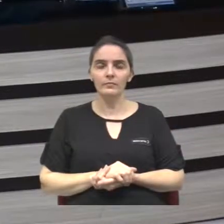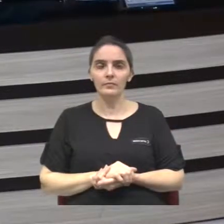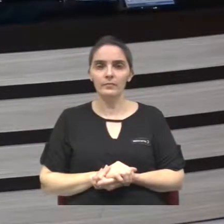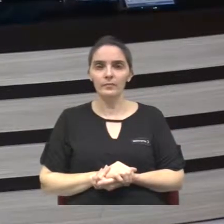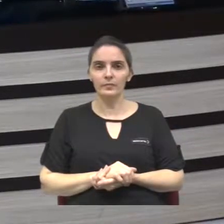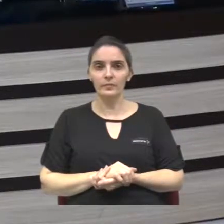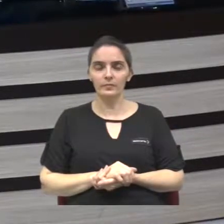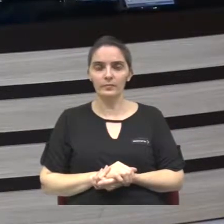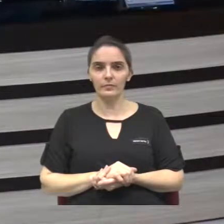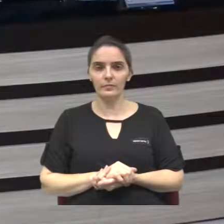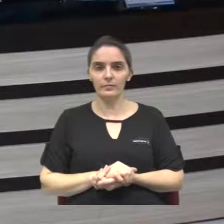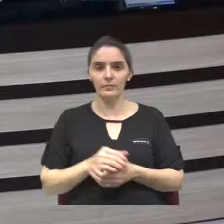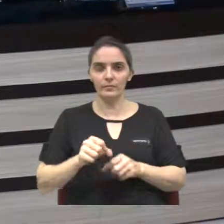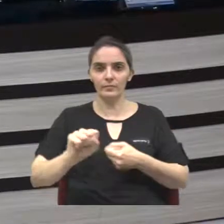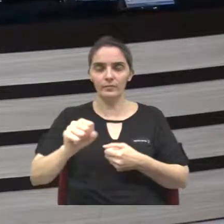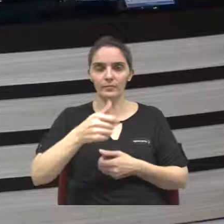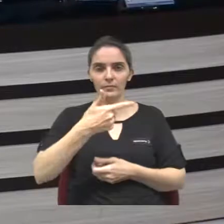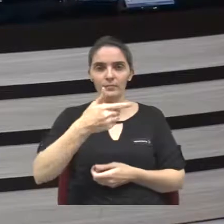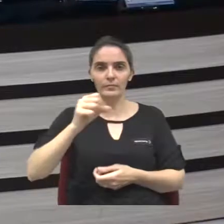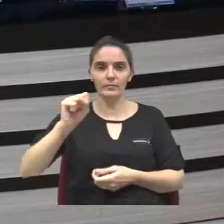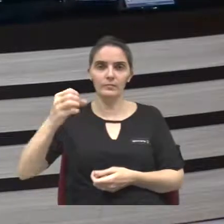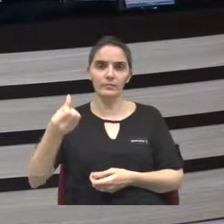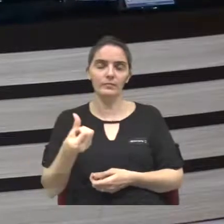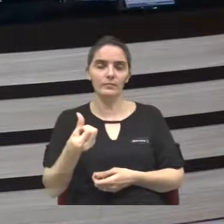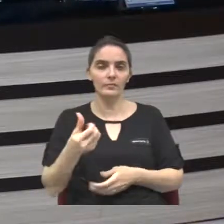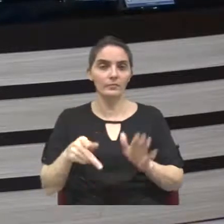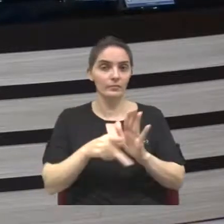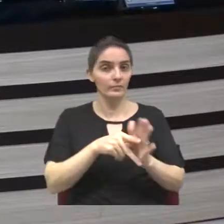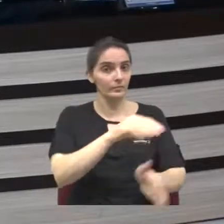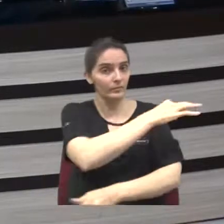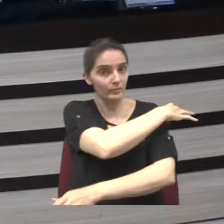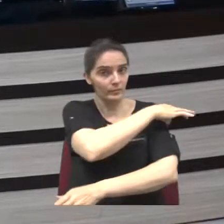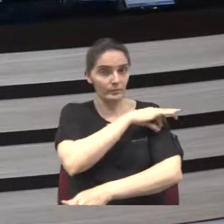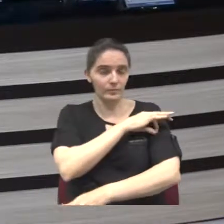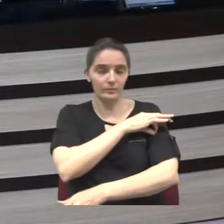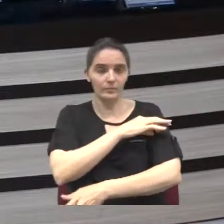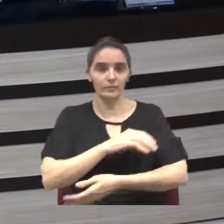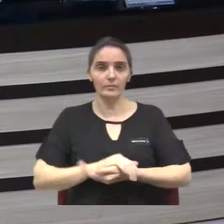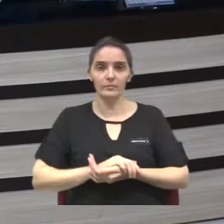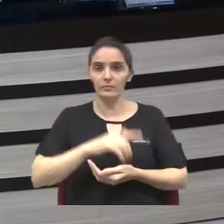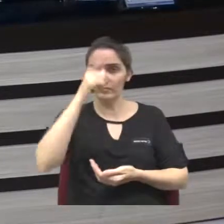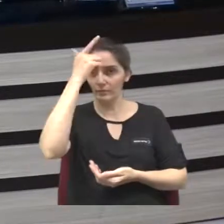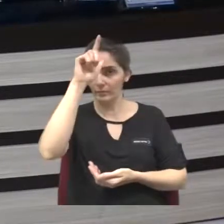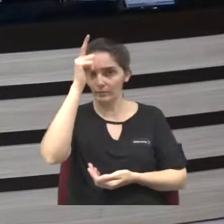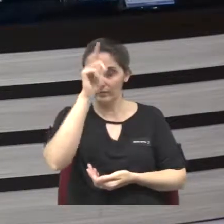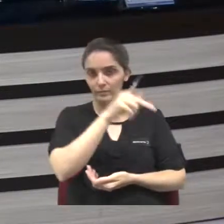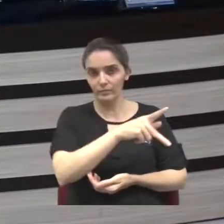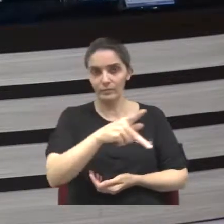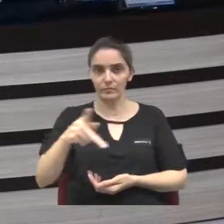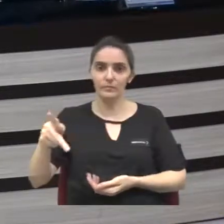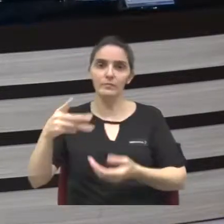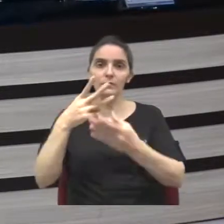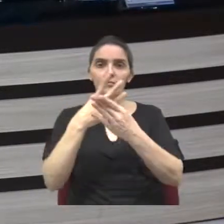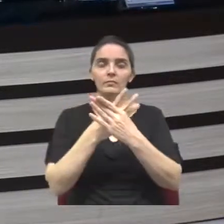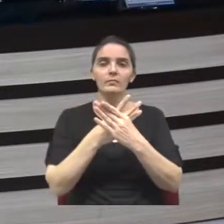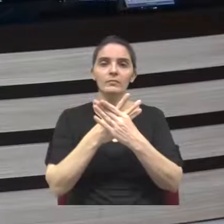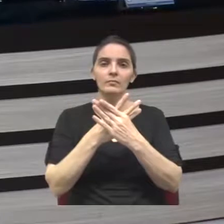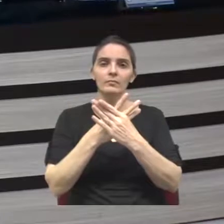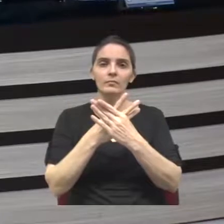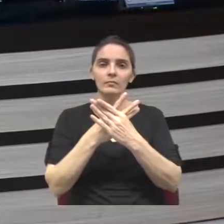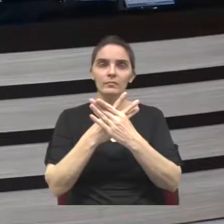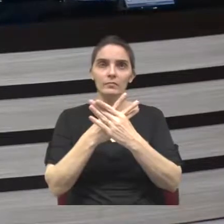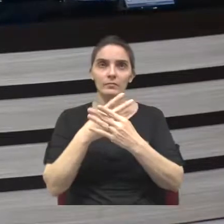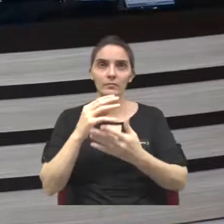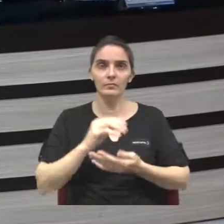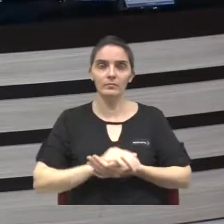Ofício 286 do Gabinete do Prefeito. Ao excelentir o Sr. Sidney Pascotto, Presidente da Câmara Municipal de Limeira. Assunto,